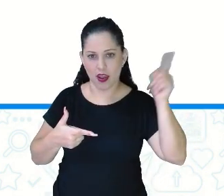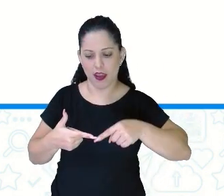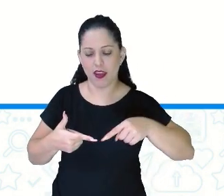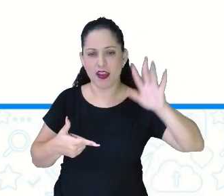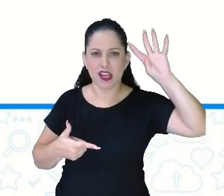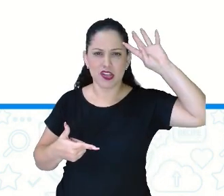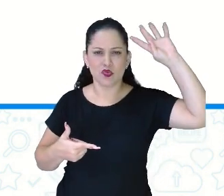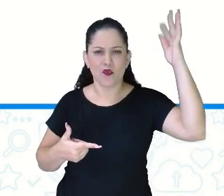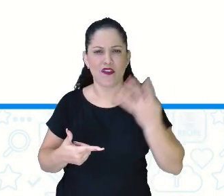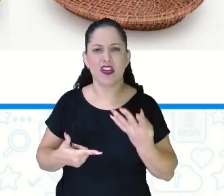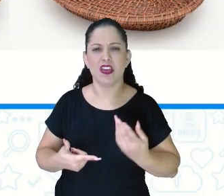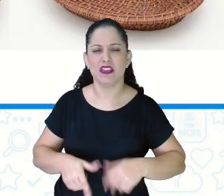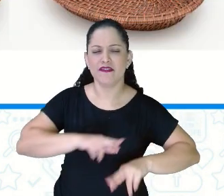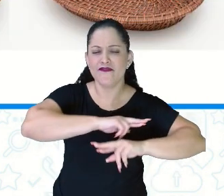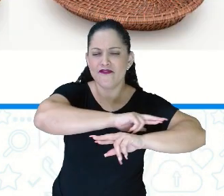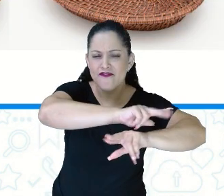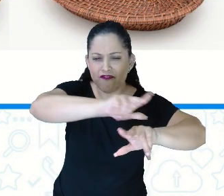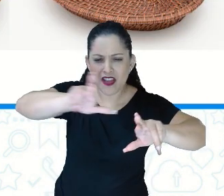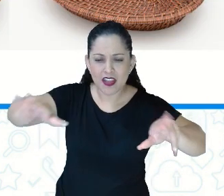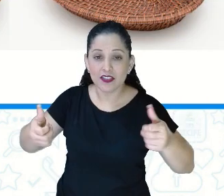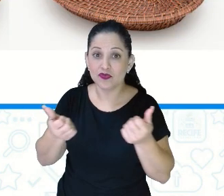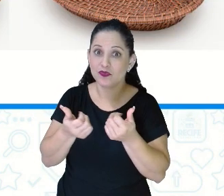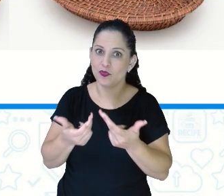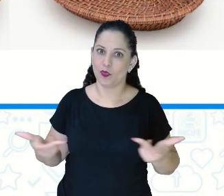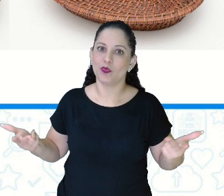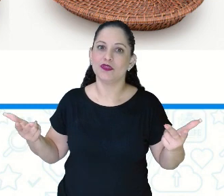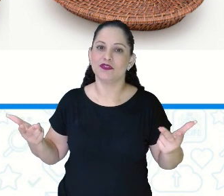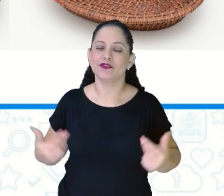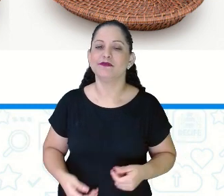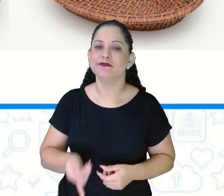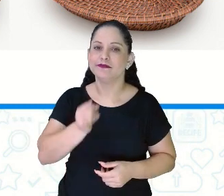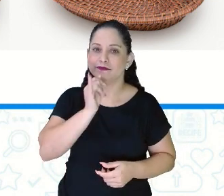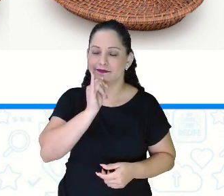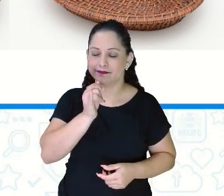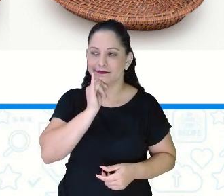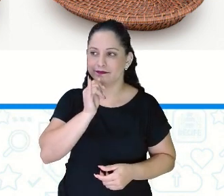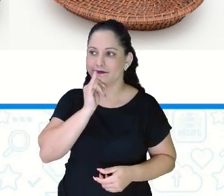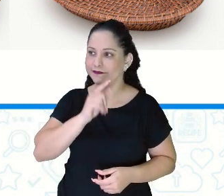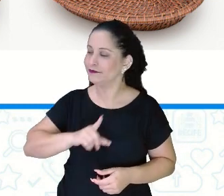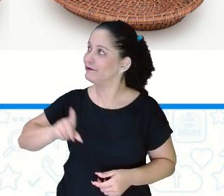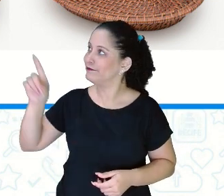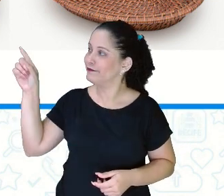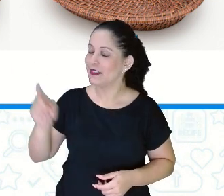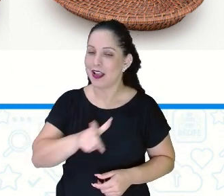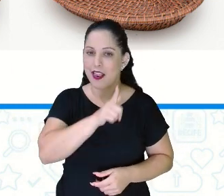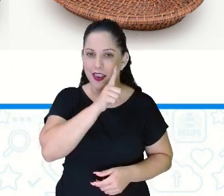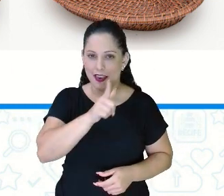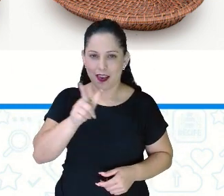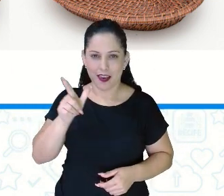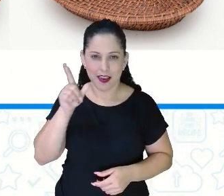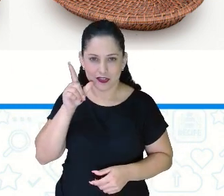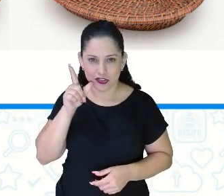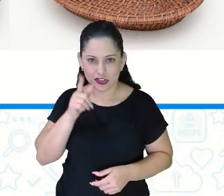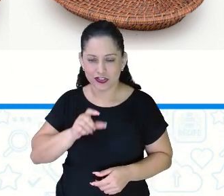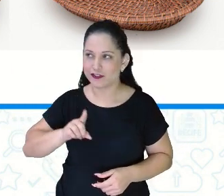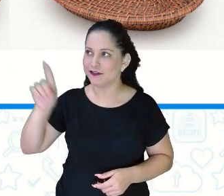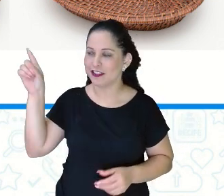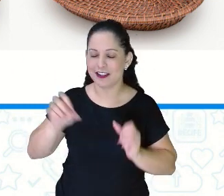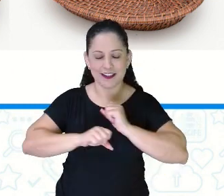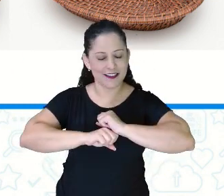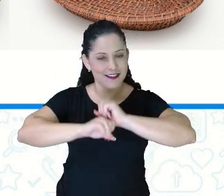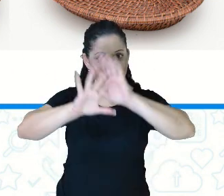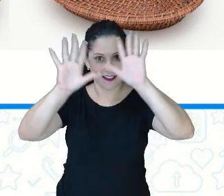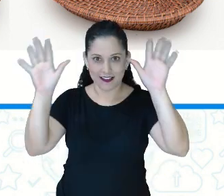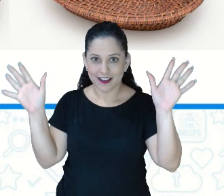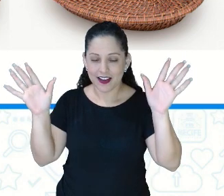de diversos tipos de situações cotidianas. Eu citei a parte dos lanches aqui de forma clara.